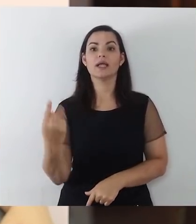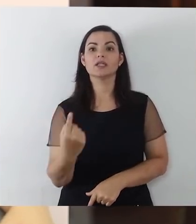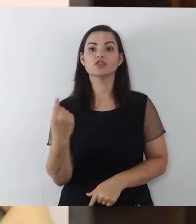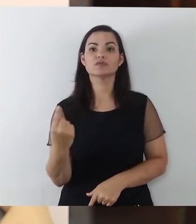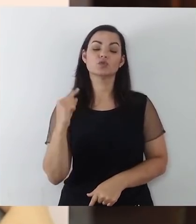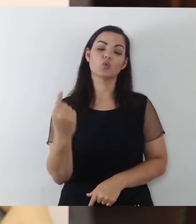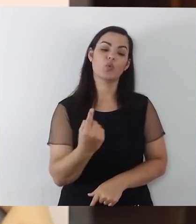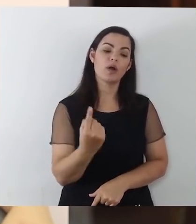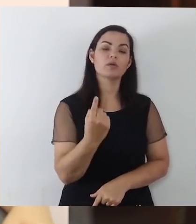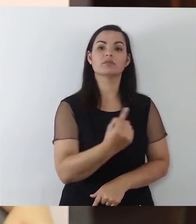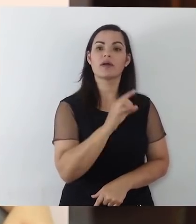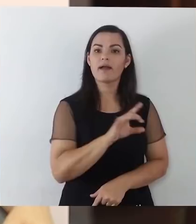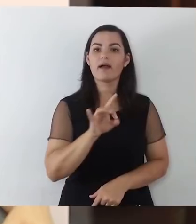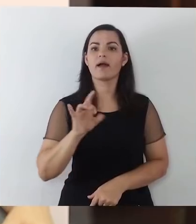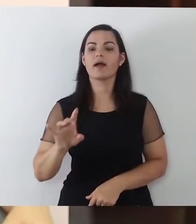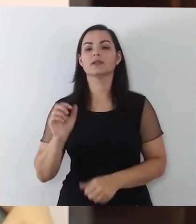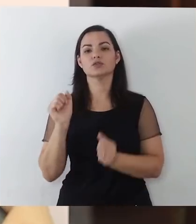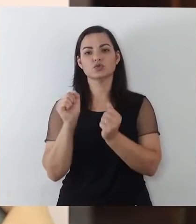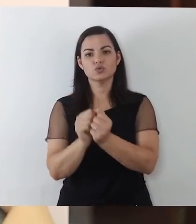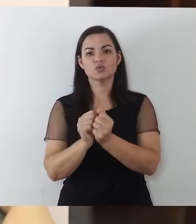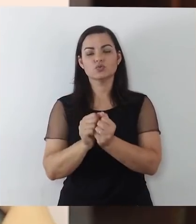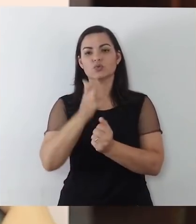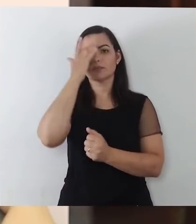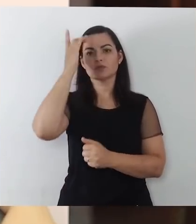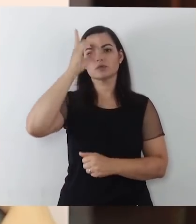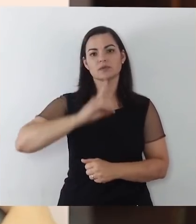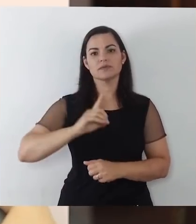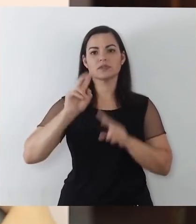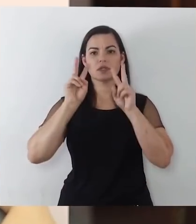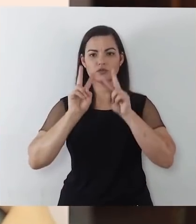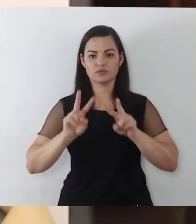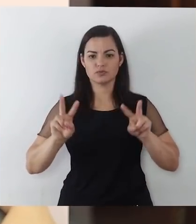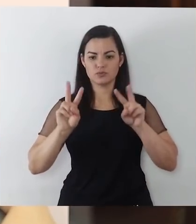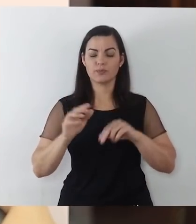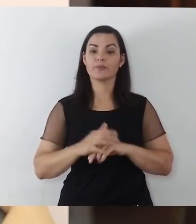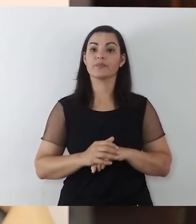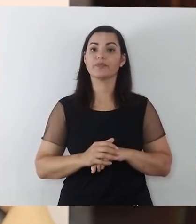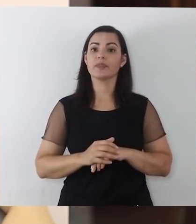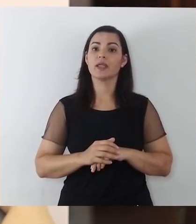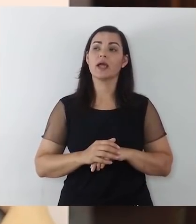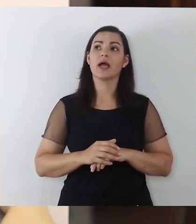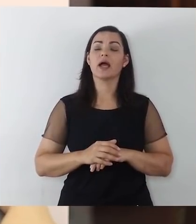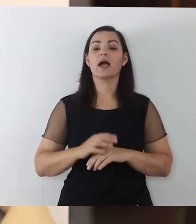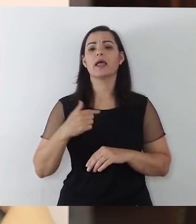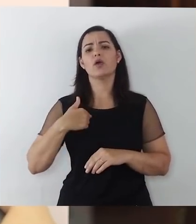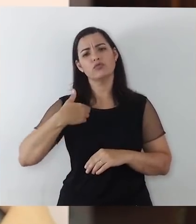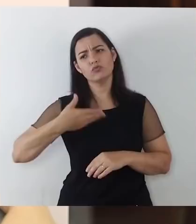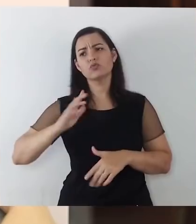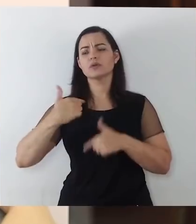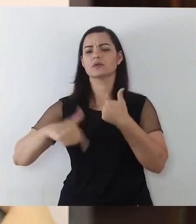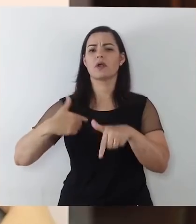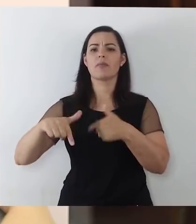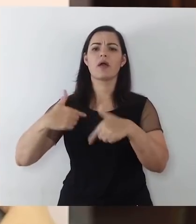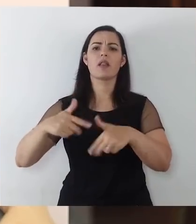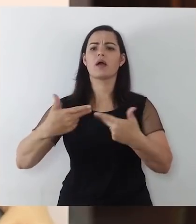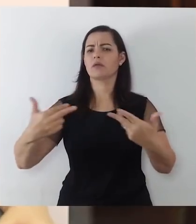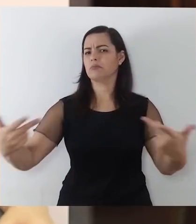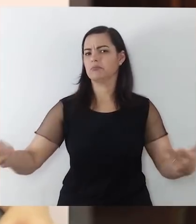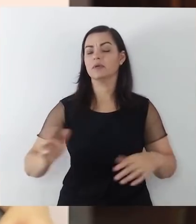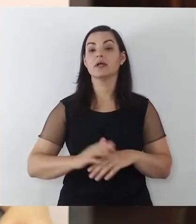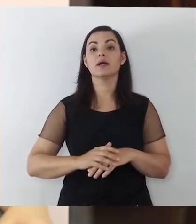pouquinho para vocês sobre a escrita Braille, sobre a participação nesses projetos, a importância do Braille na vida